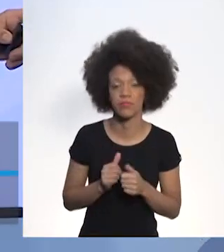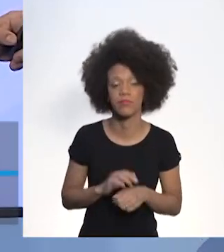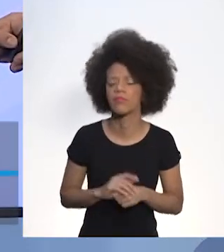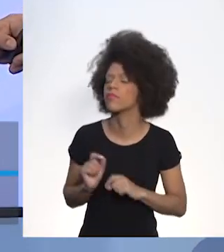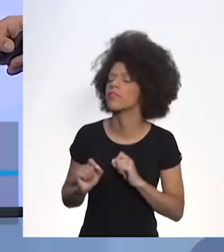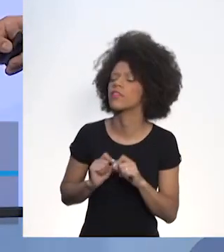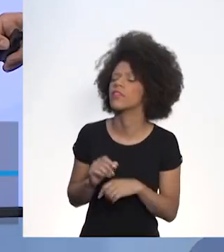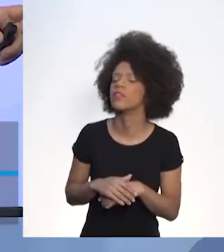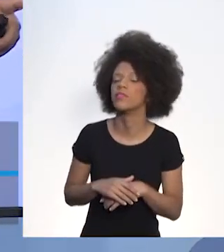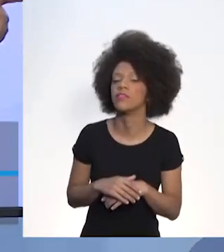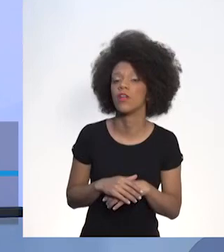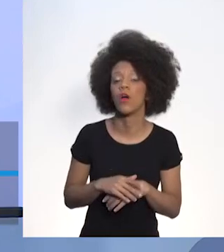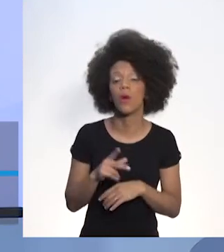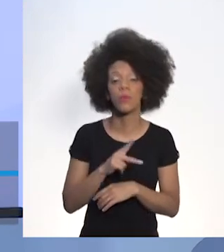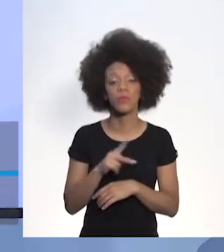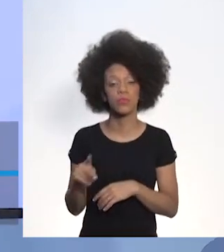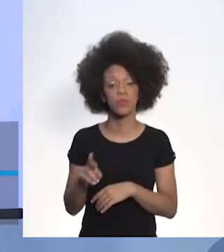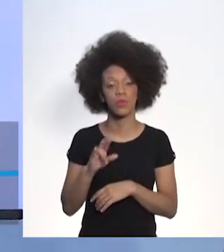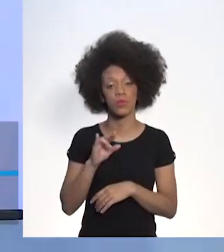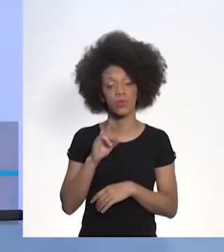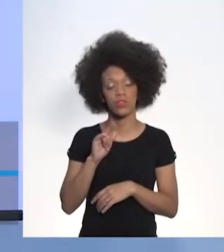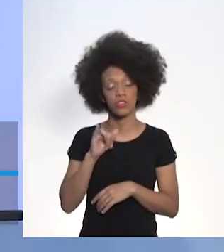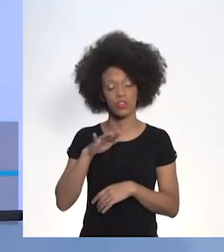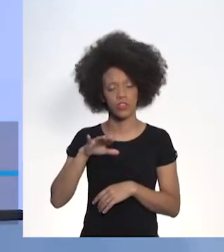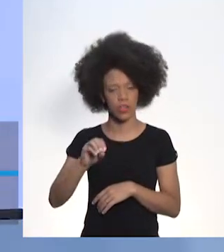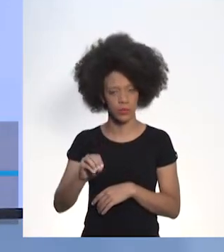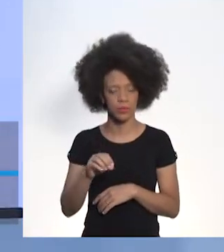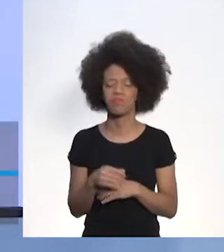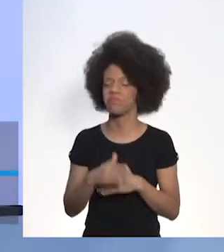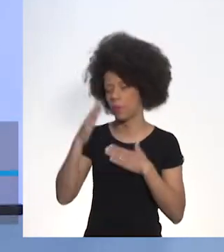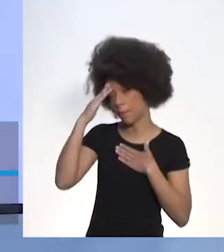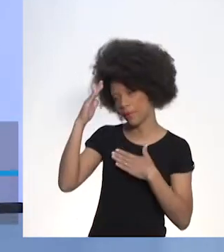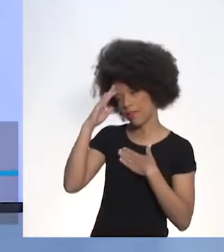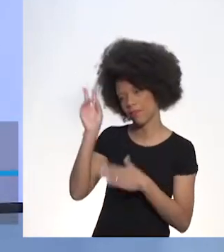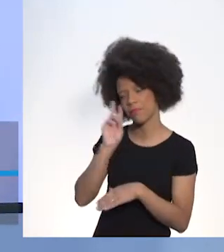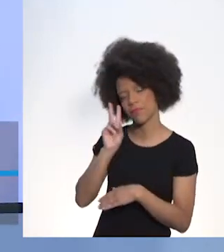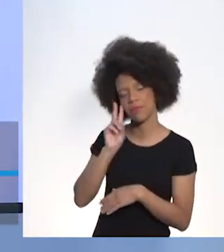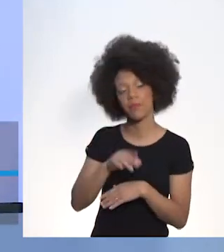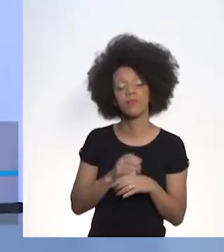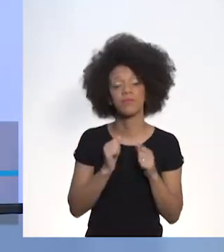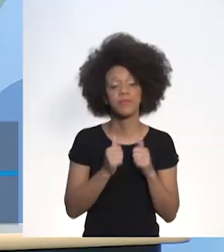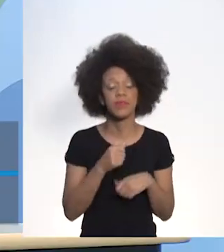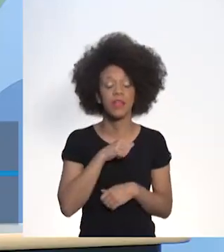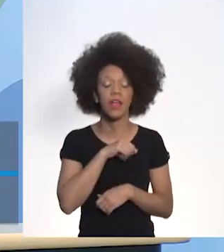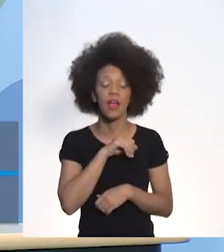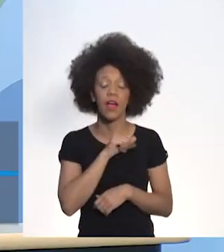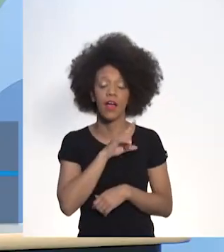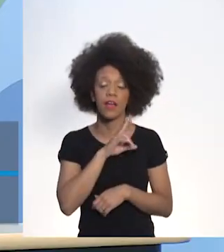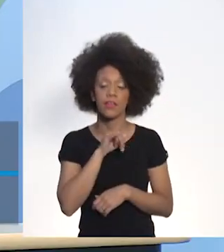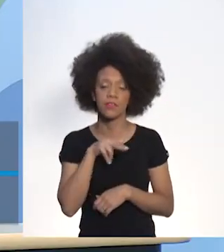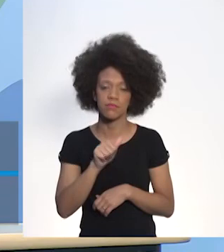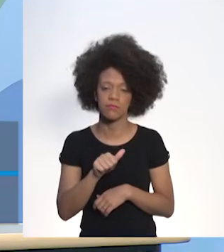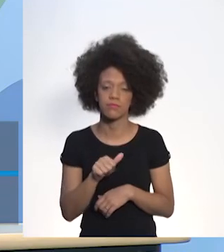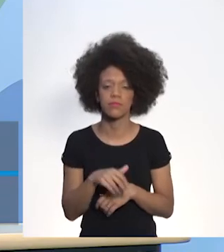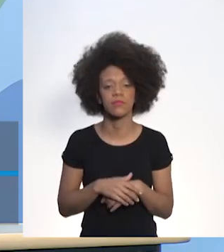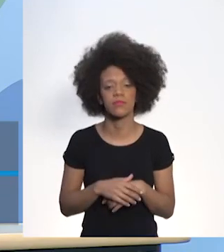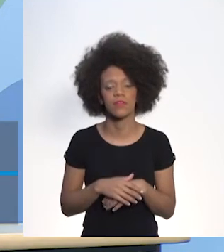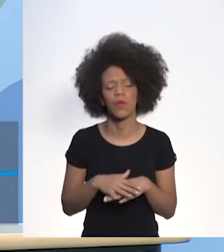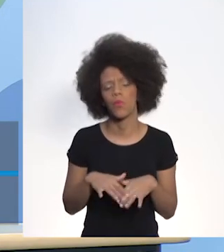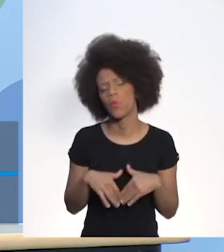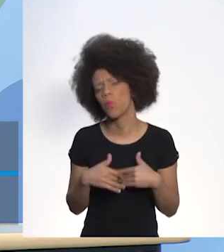professor? O Pro Rogério. Ô, Rogério, brigadão, viu, por lembrar. Muito bom mesmo. E a Pro Adriane, ela colocou assim, qual